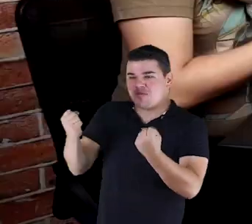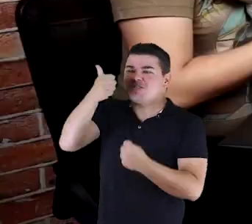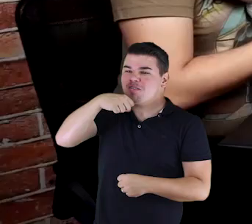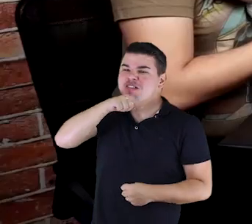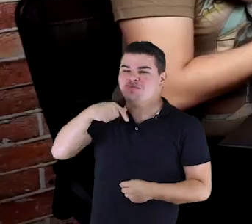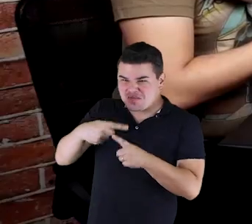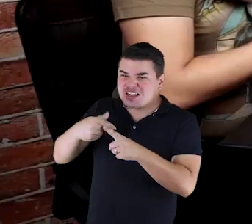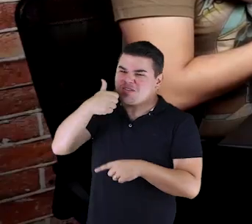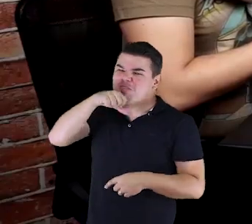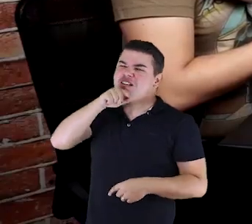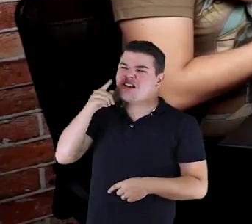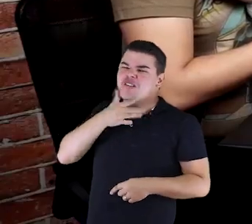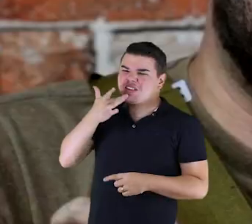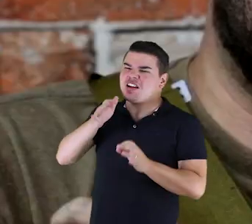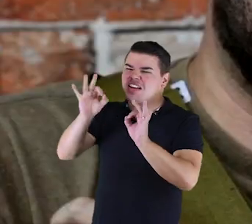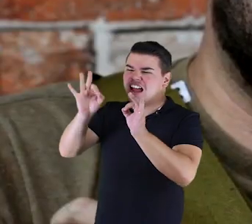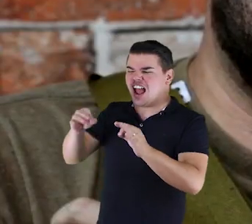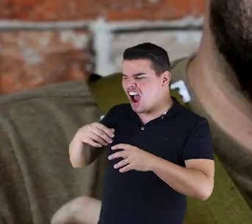Eu